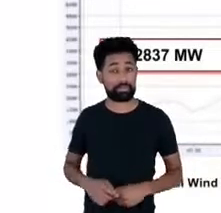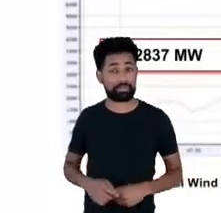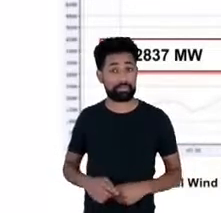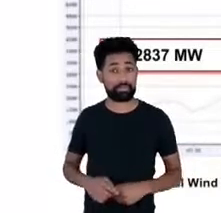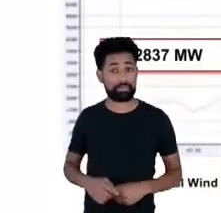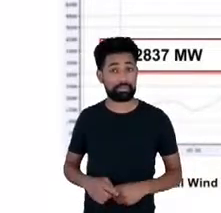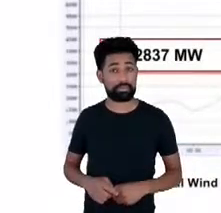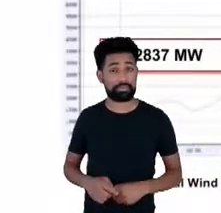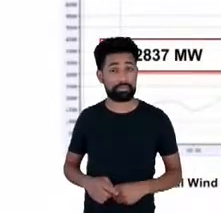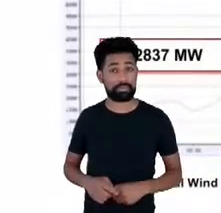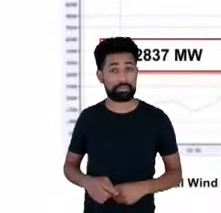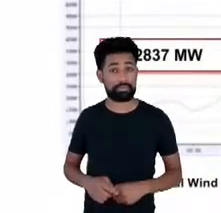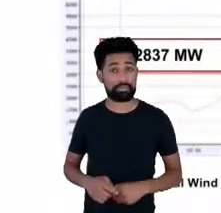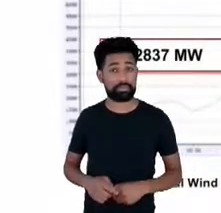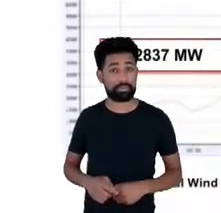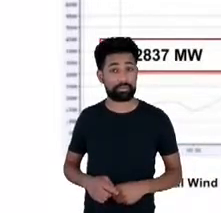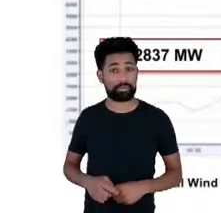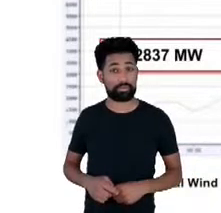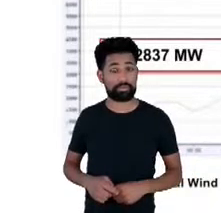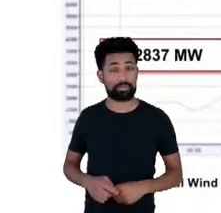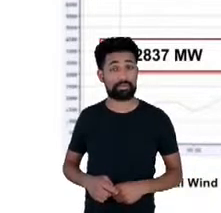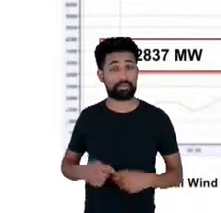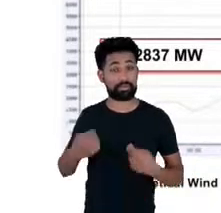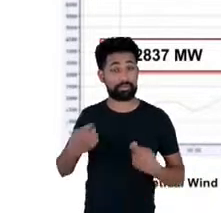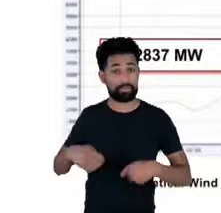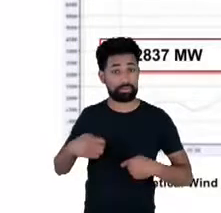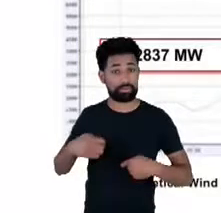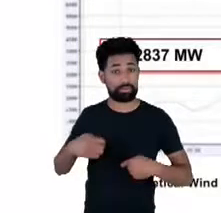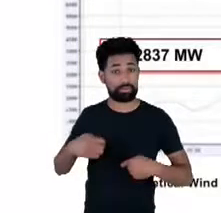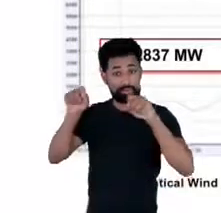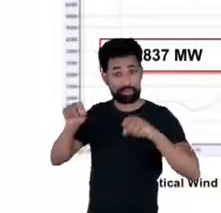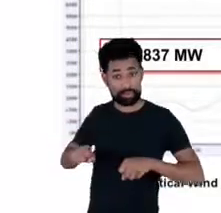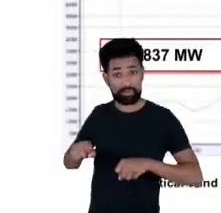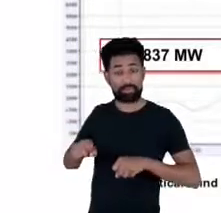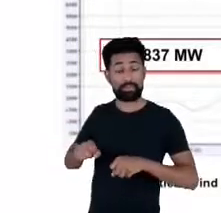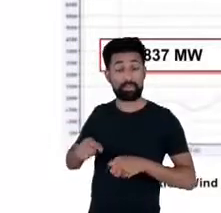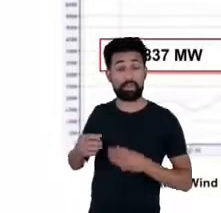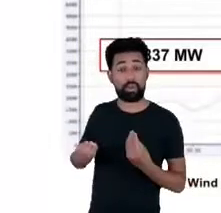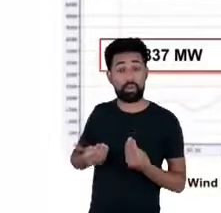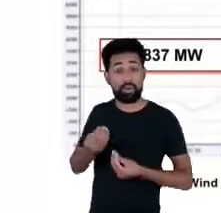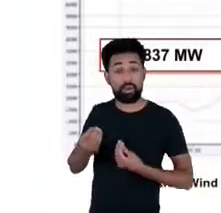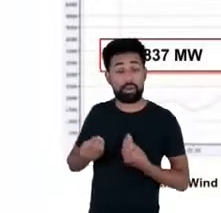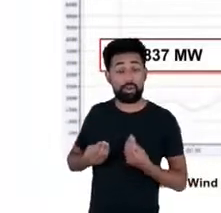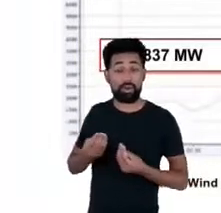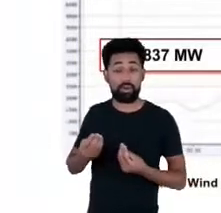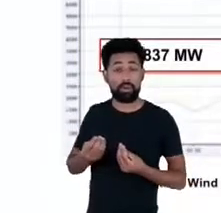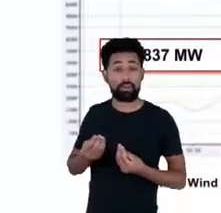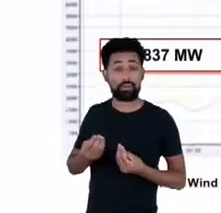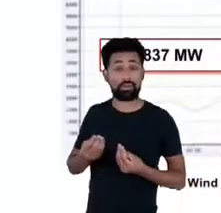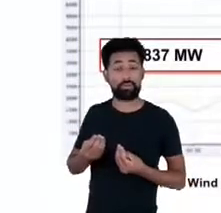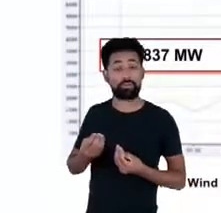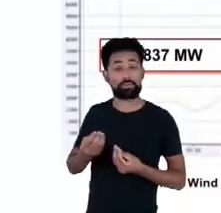para segurar o sistema como dado.